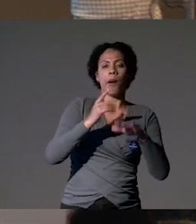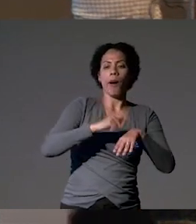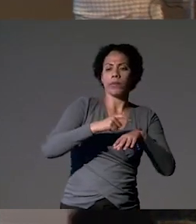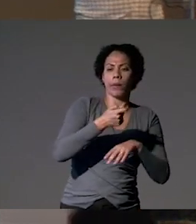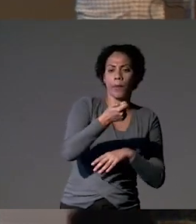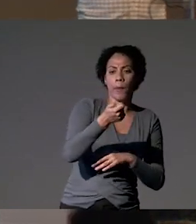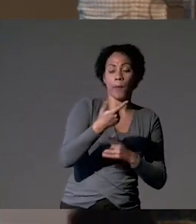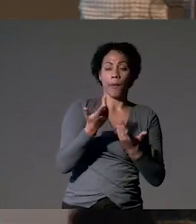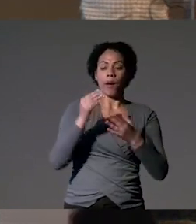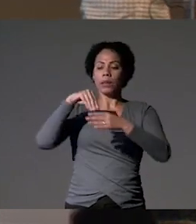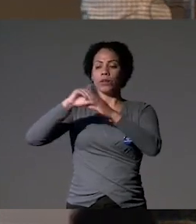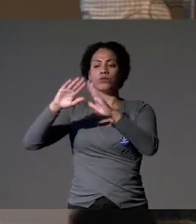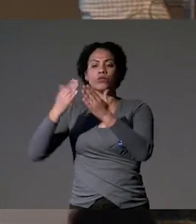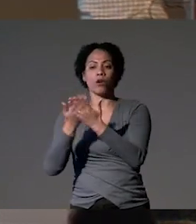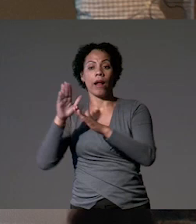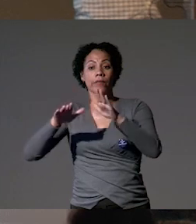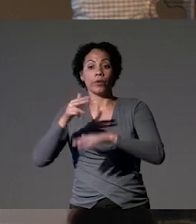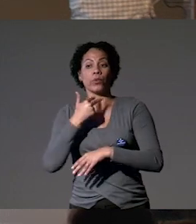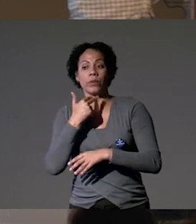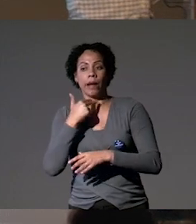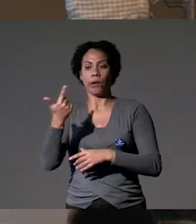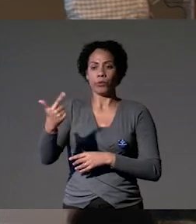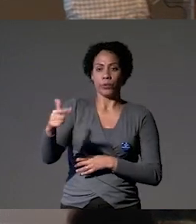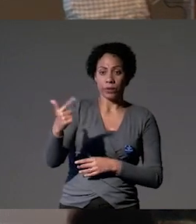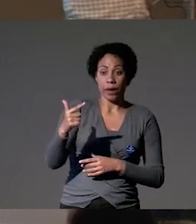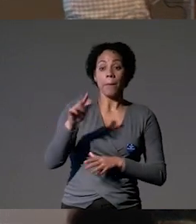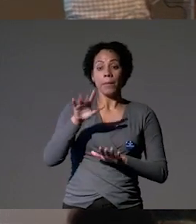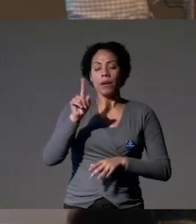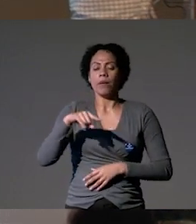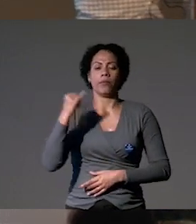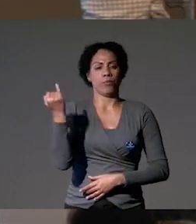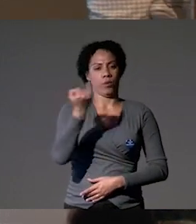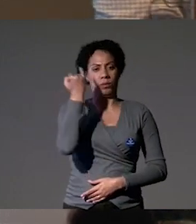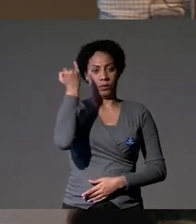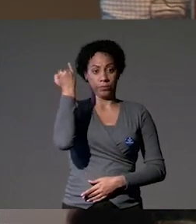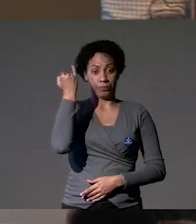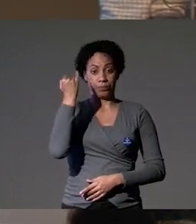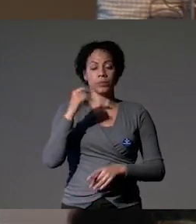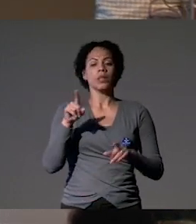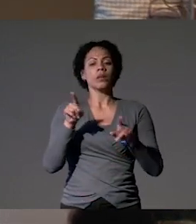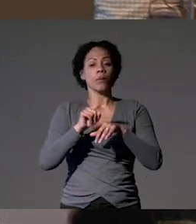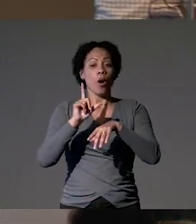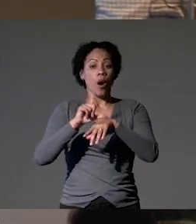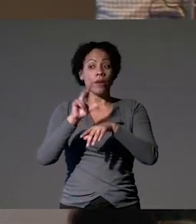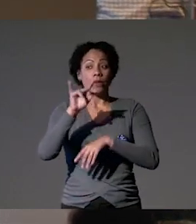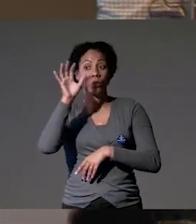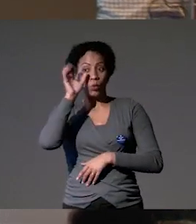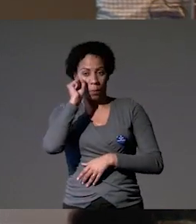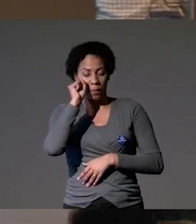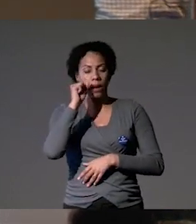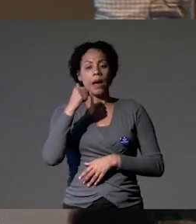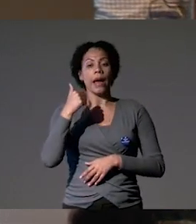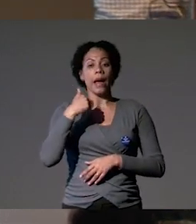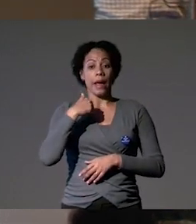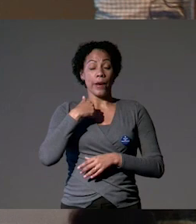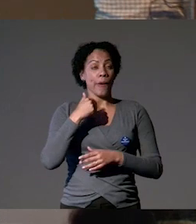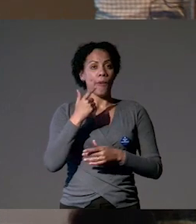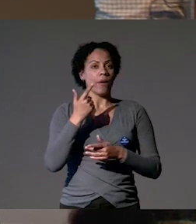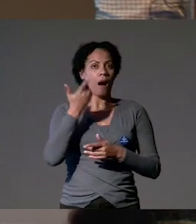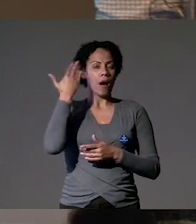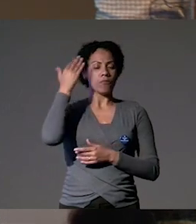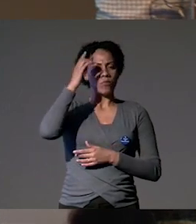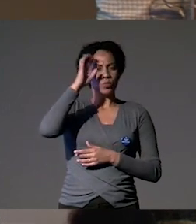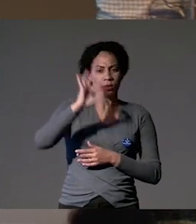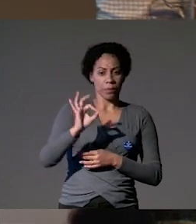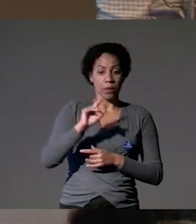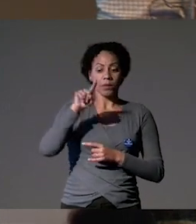acesso. Então, isso é importante, a hora que vai dormir, e uma coisa que eu fico muito impressionado, que eu só descobri quando fui fazer pós-graduação,